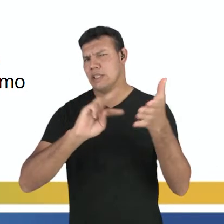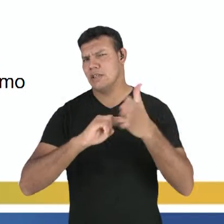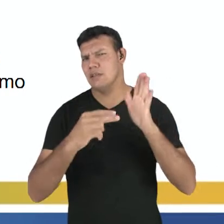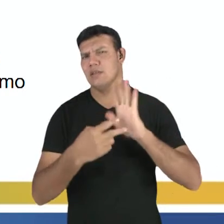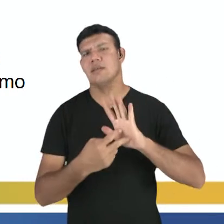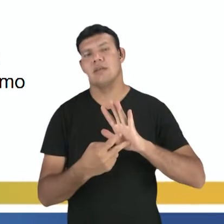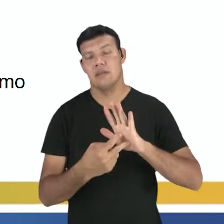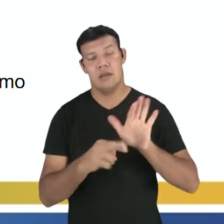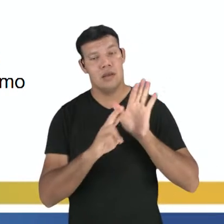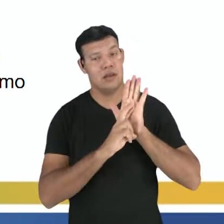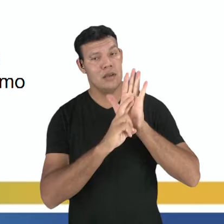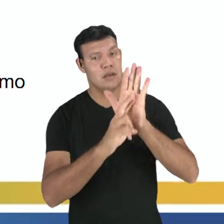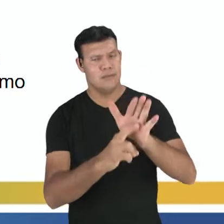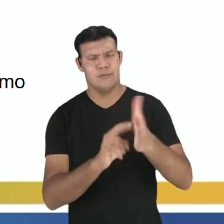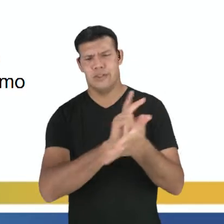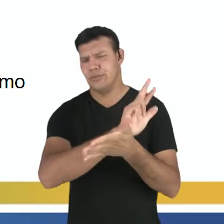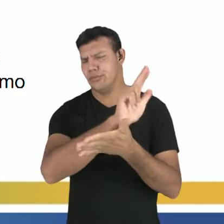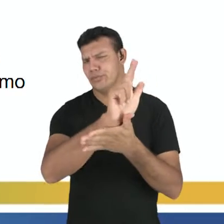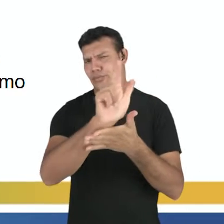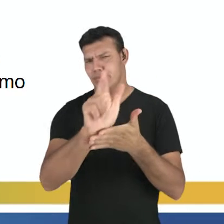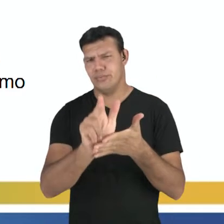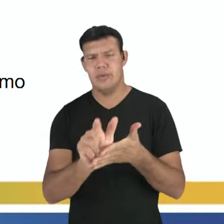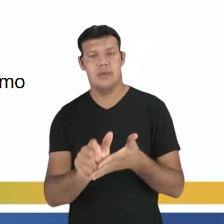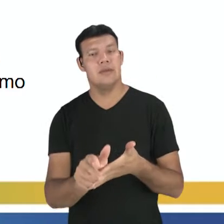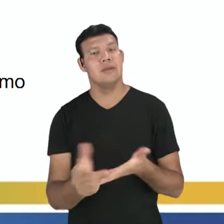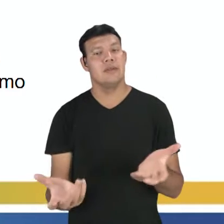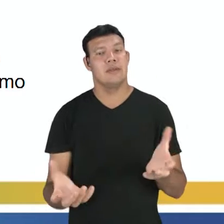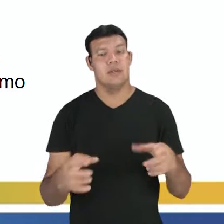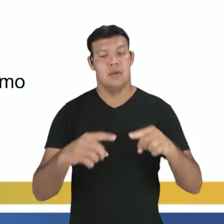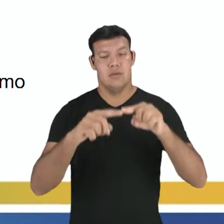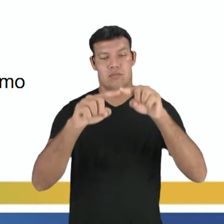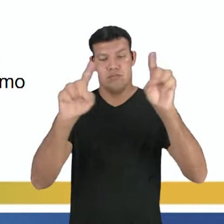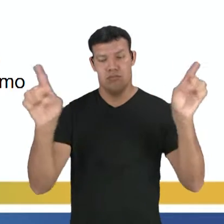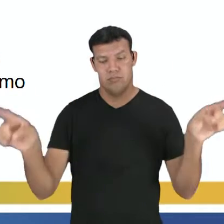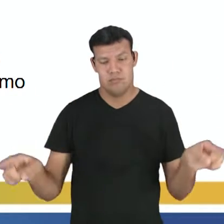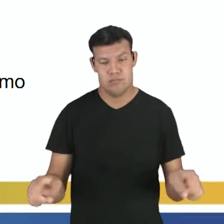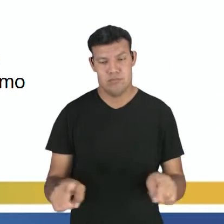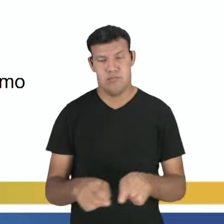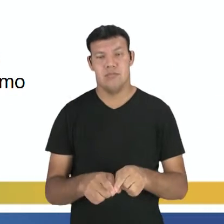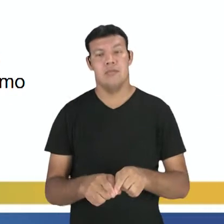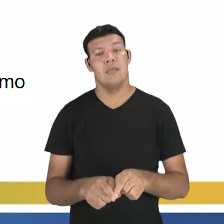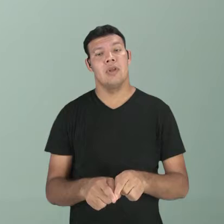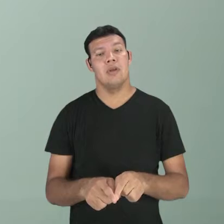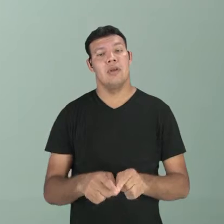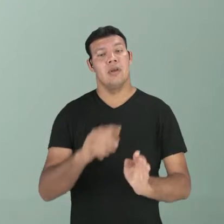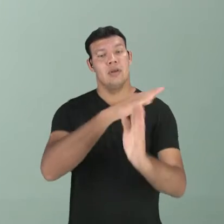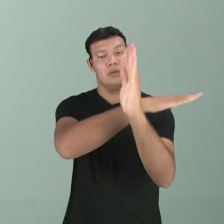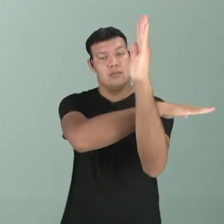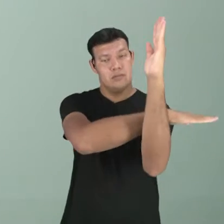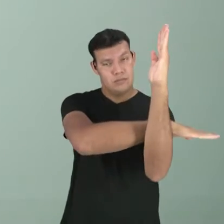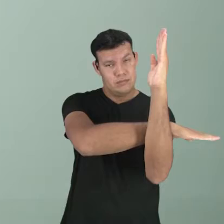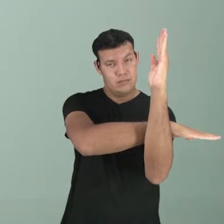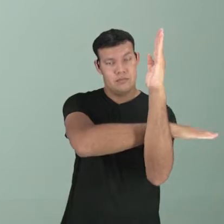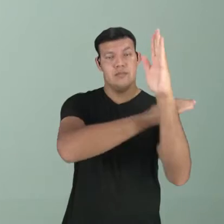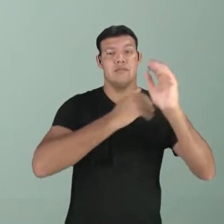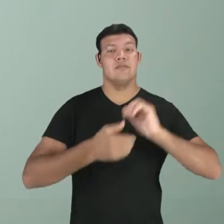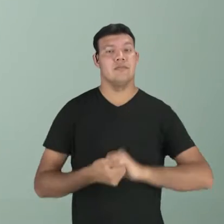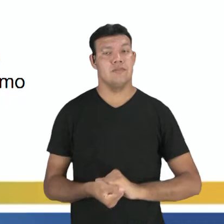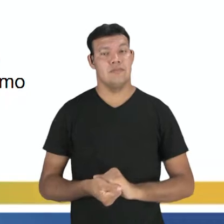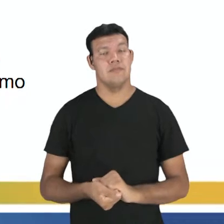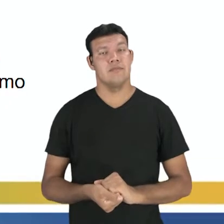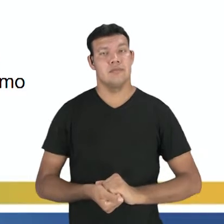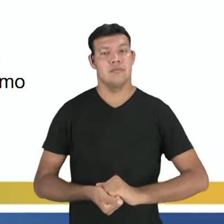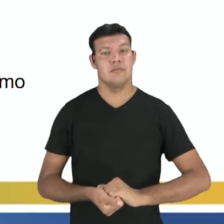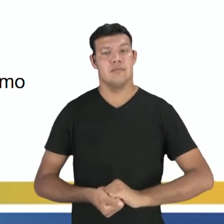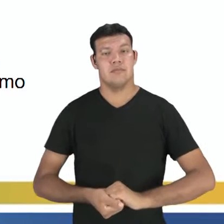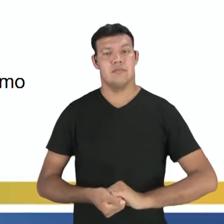ela pode ser representada de várias maneiras, por diagrama, por plano cartesiano, tá? Então, continuando.